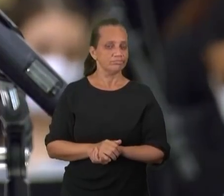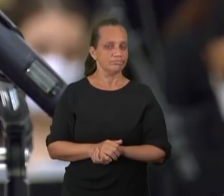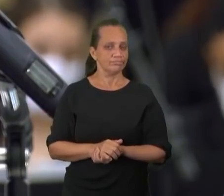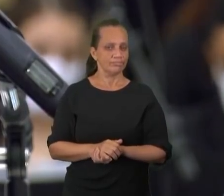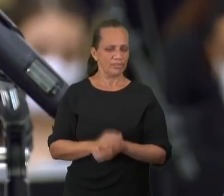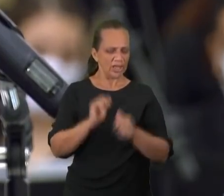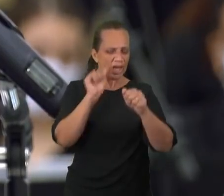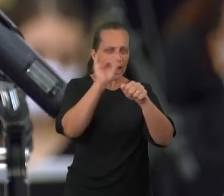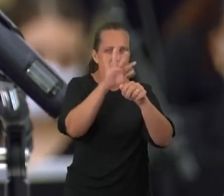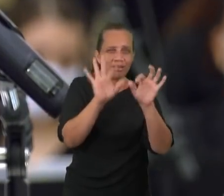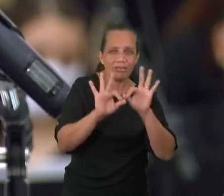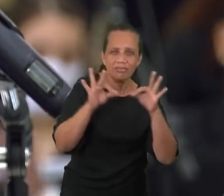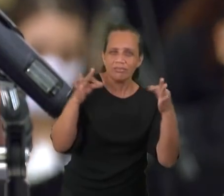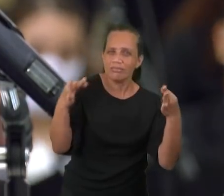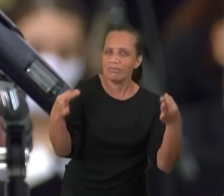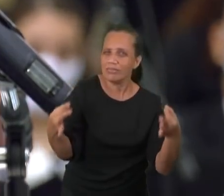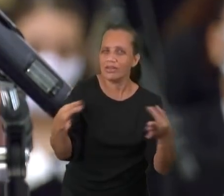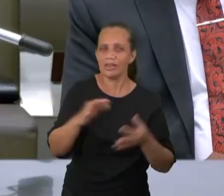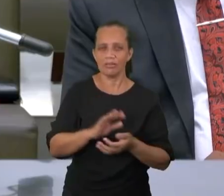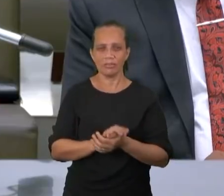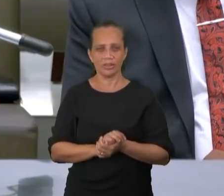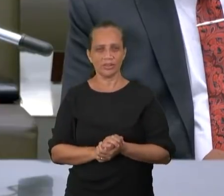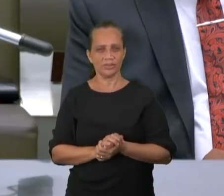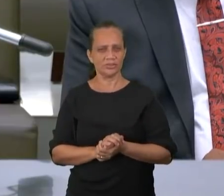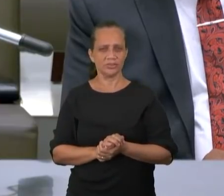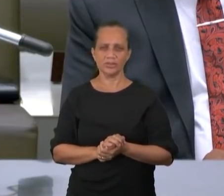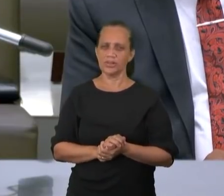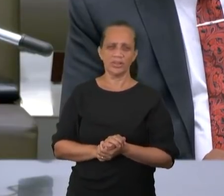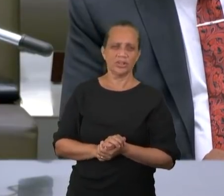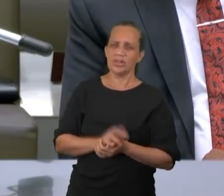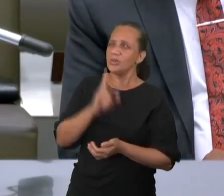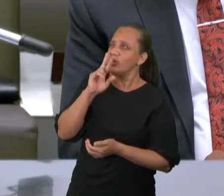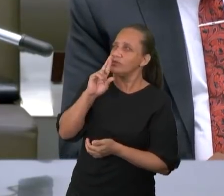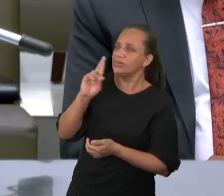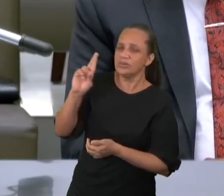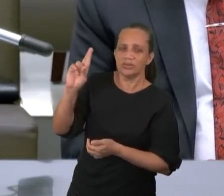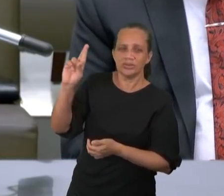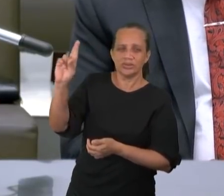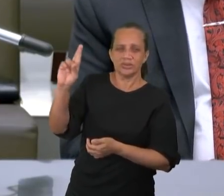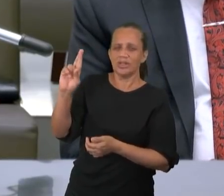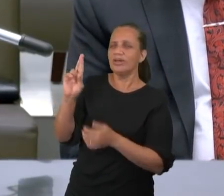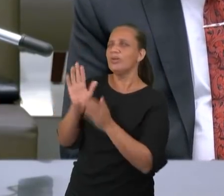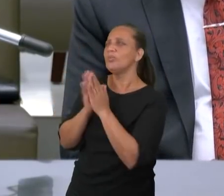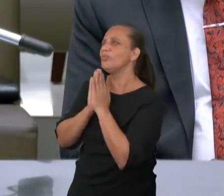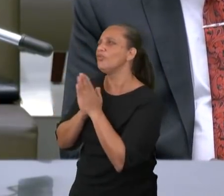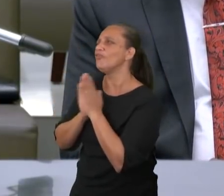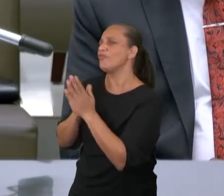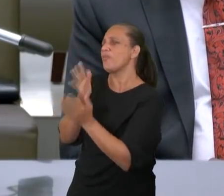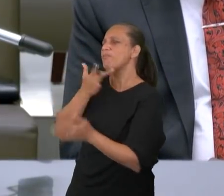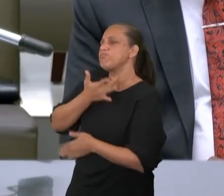Ana, humilde. Não, Senhor, tenha misericórdia de mim.